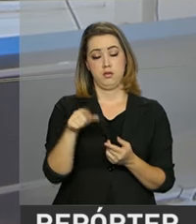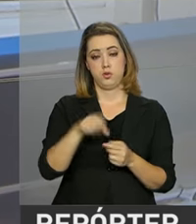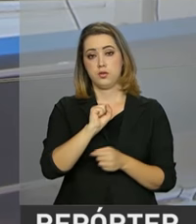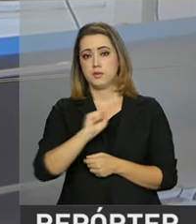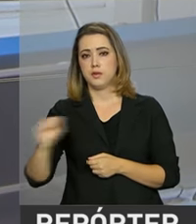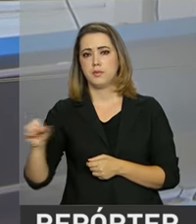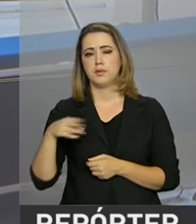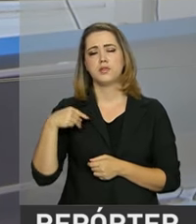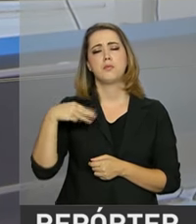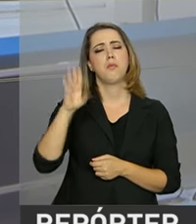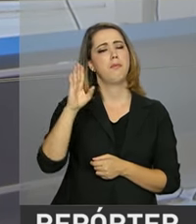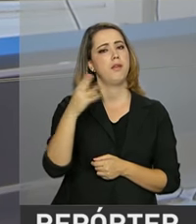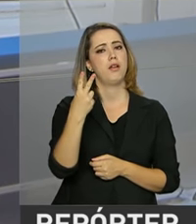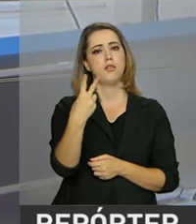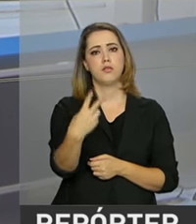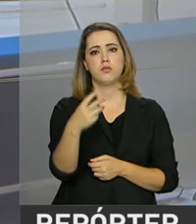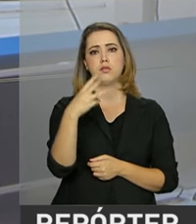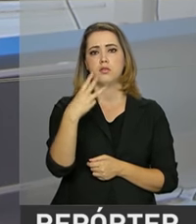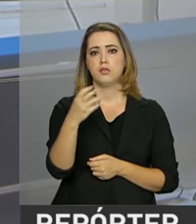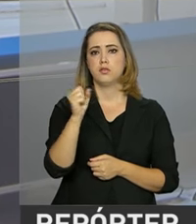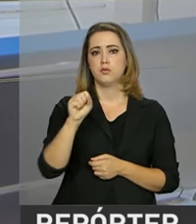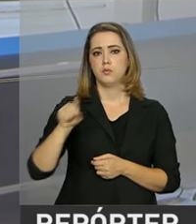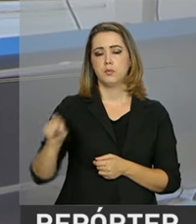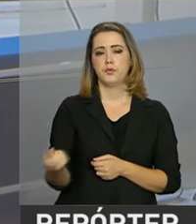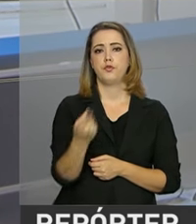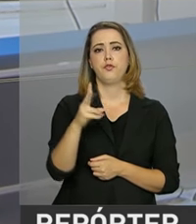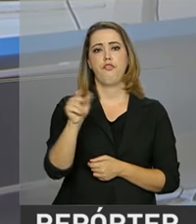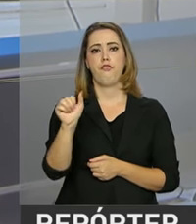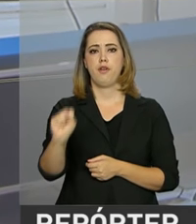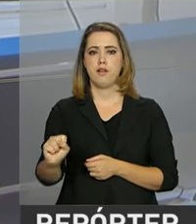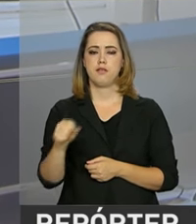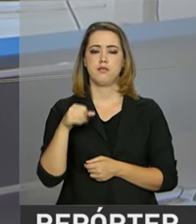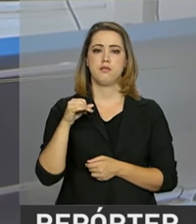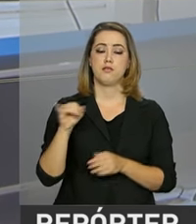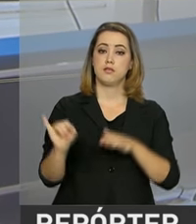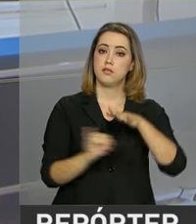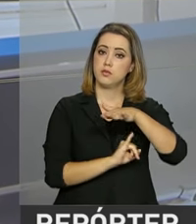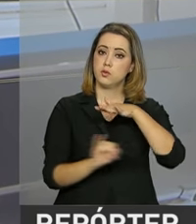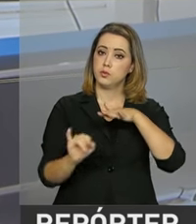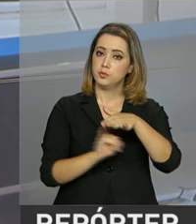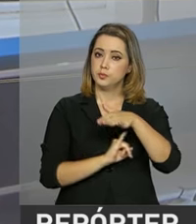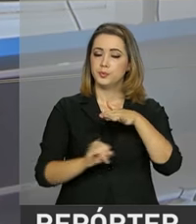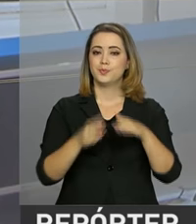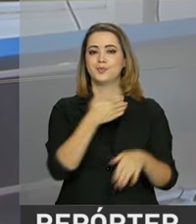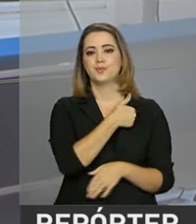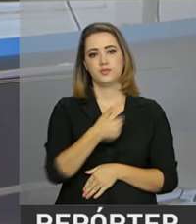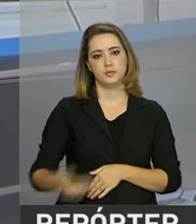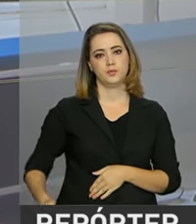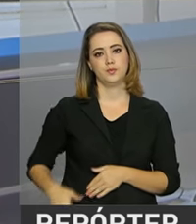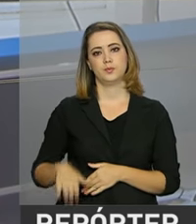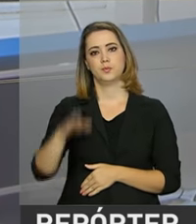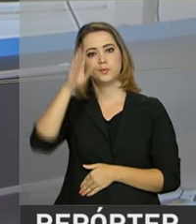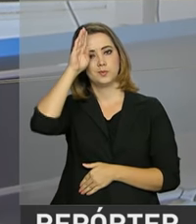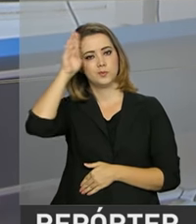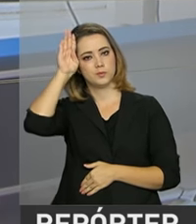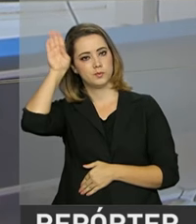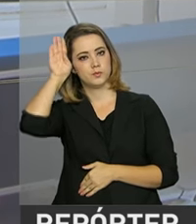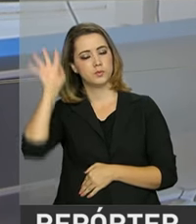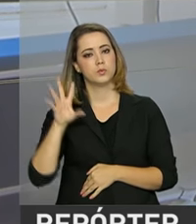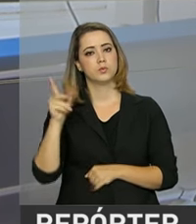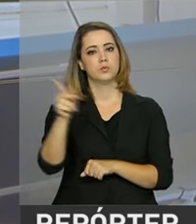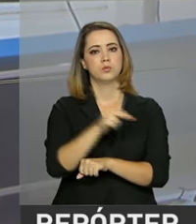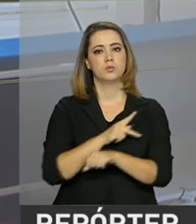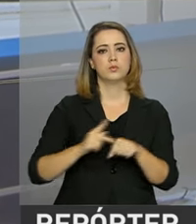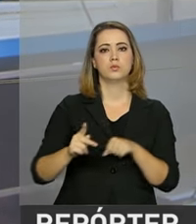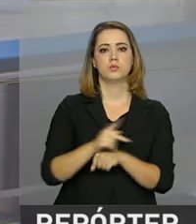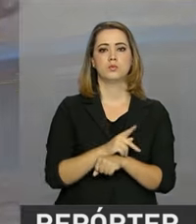semestre, são 238 mil vagas em 131 instituições públicas de educação superior de todo o